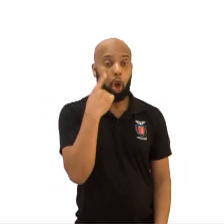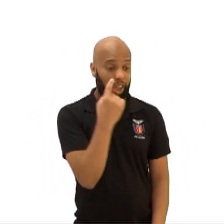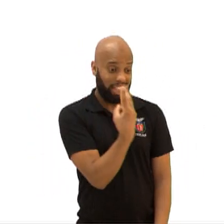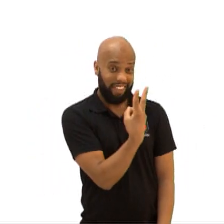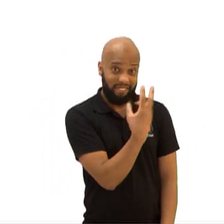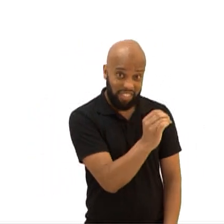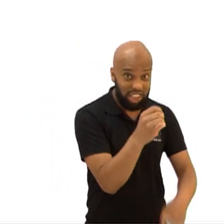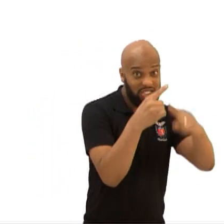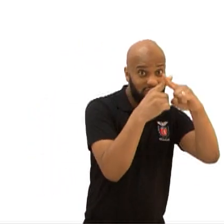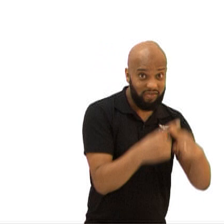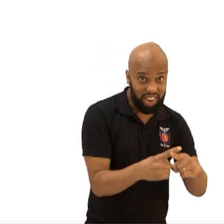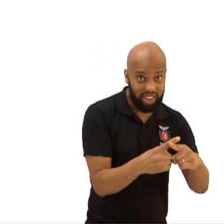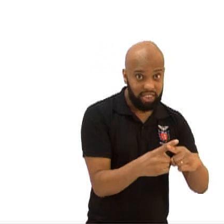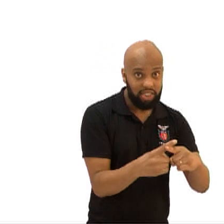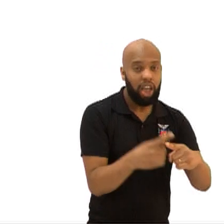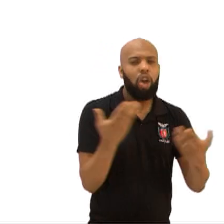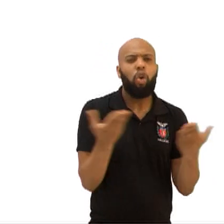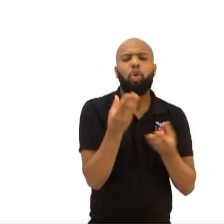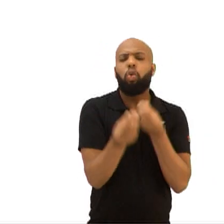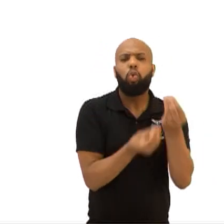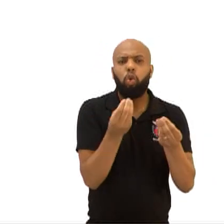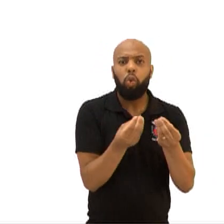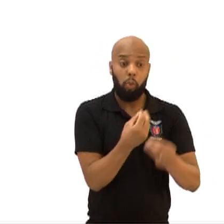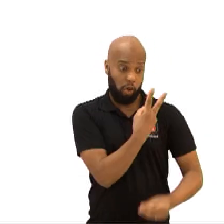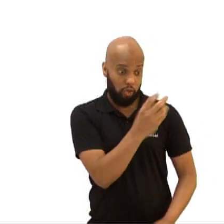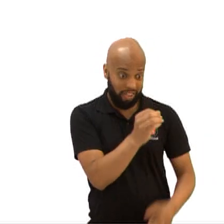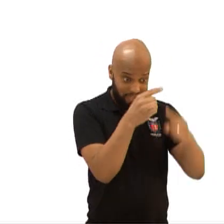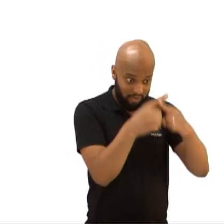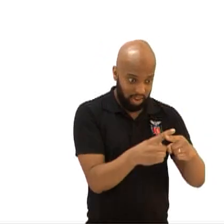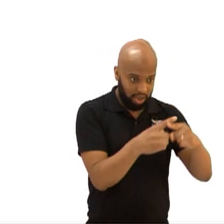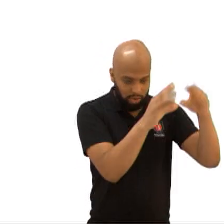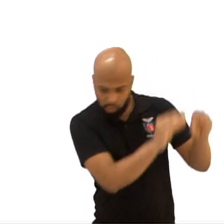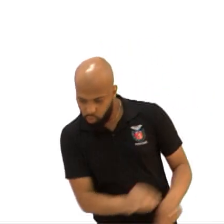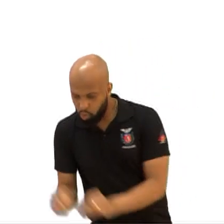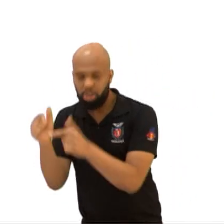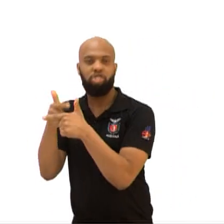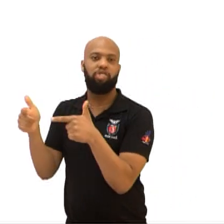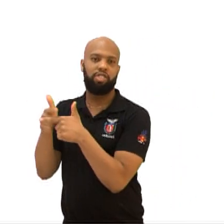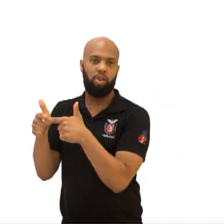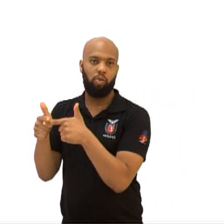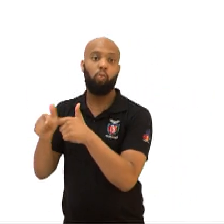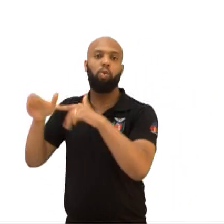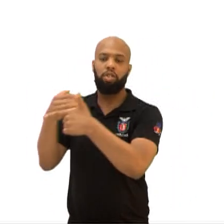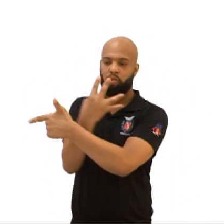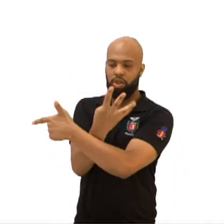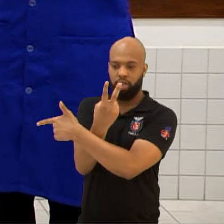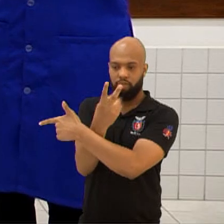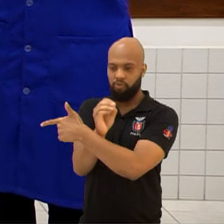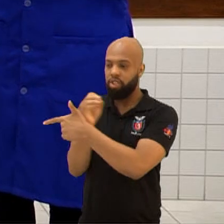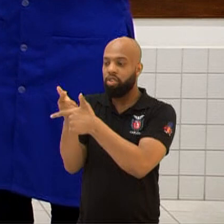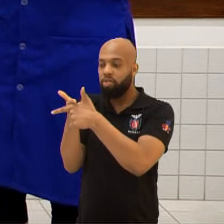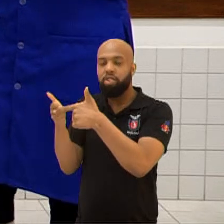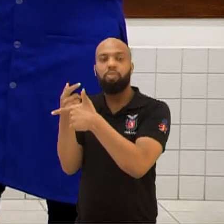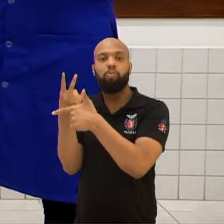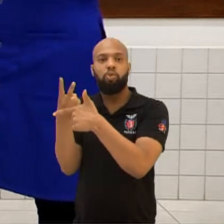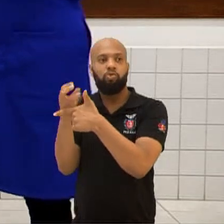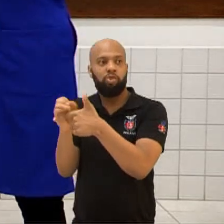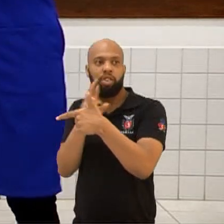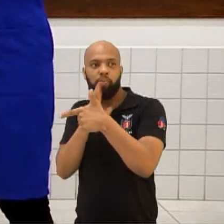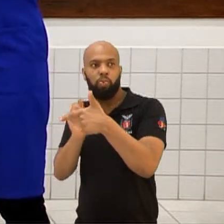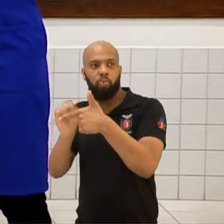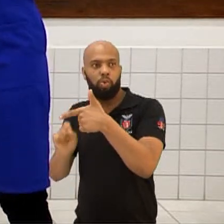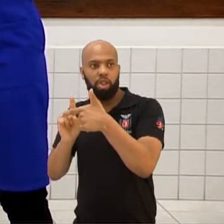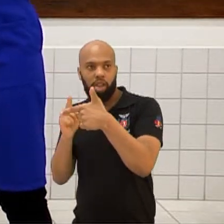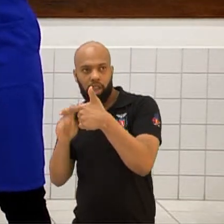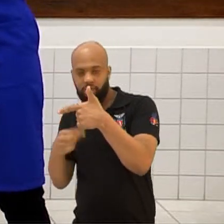está multiplicando o x, ele vai passar dividindo 420. E aí eu tenho x igual a 21, ok? Olha, professor,